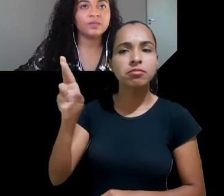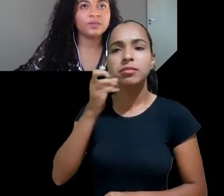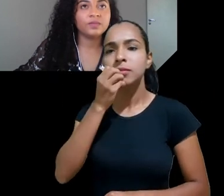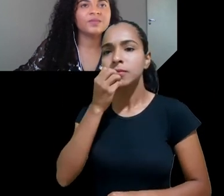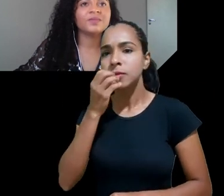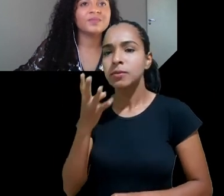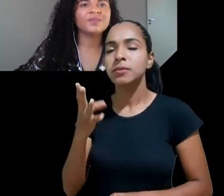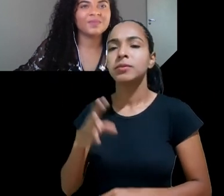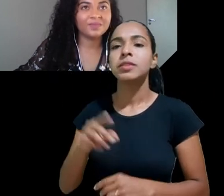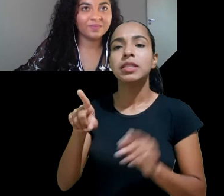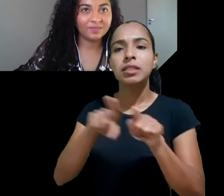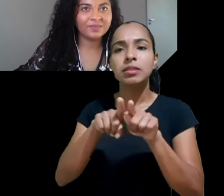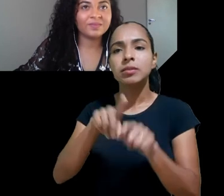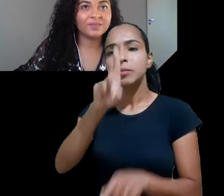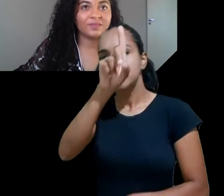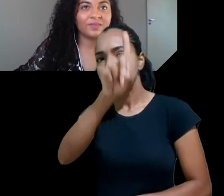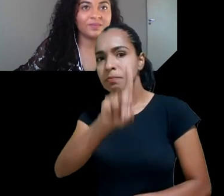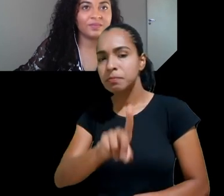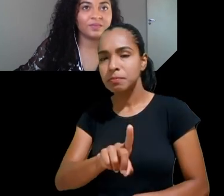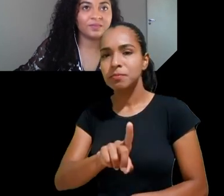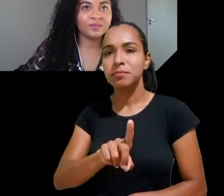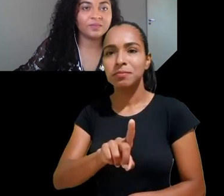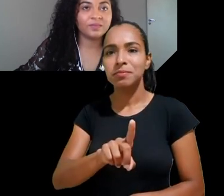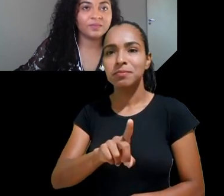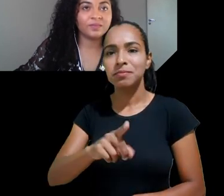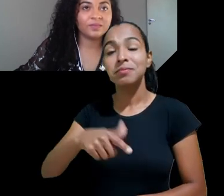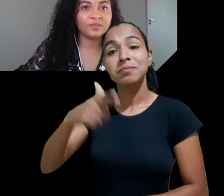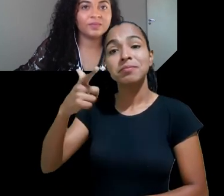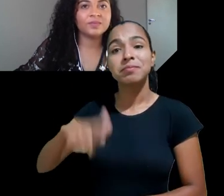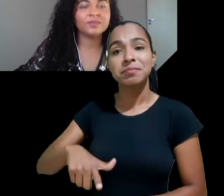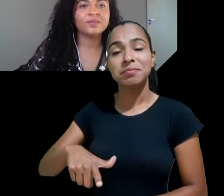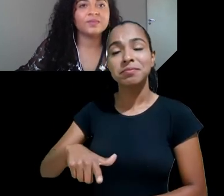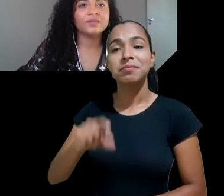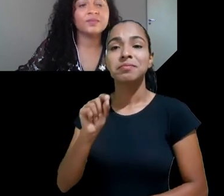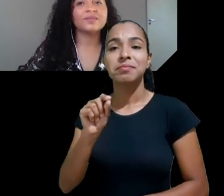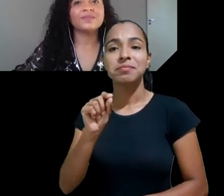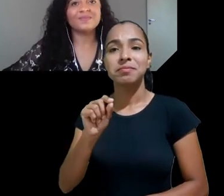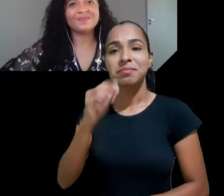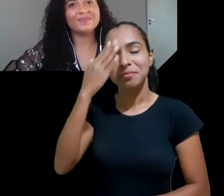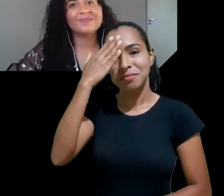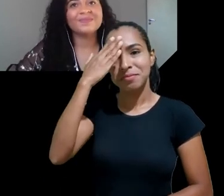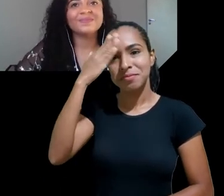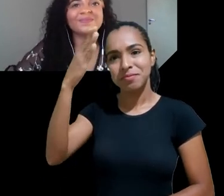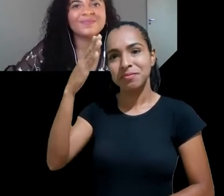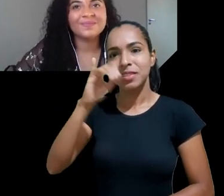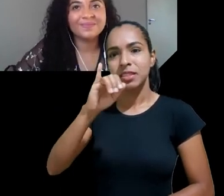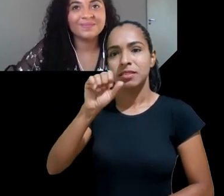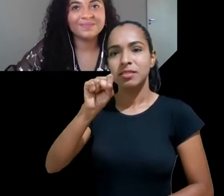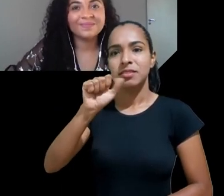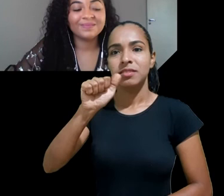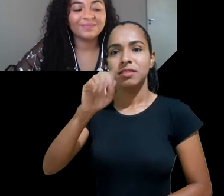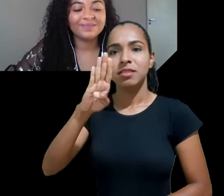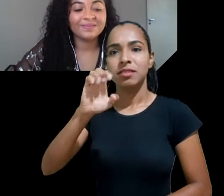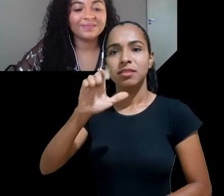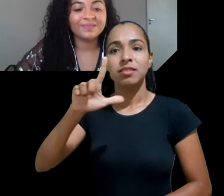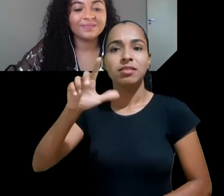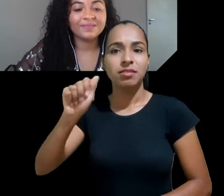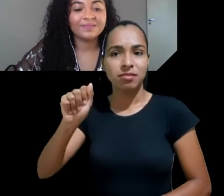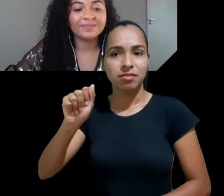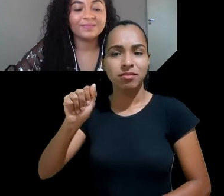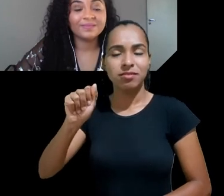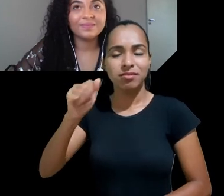falar mais uma vez com total deferência gratidão da isabela e que se tanto atuou e atua para que o cliente consumo